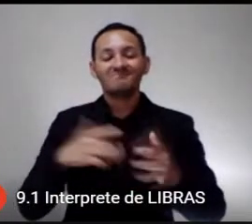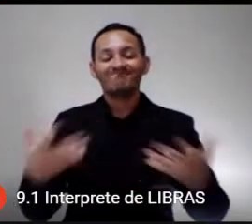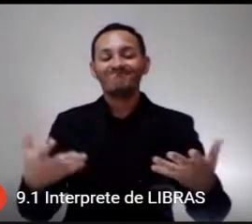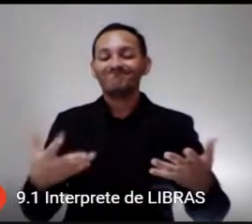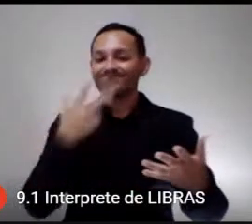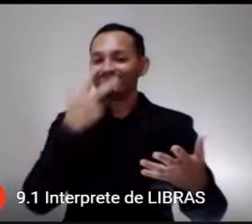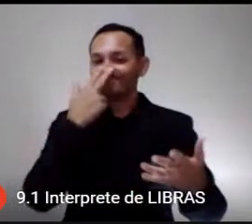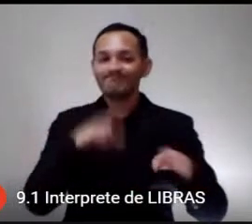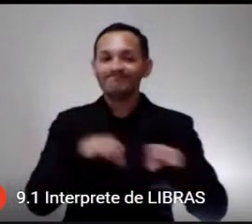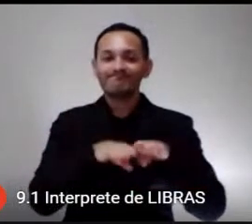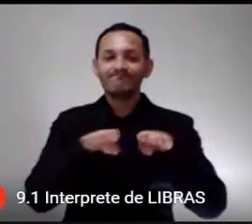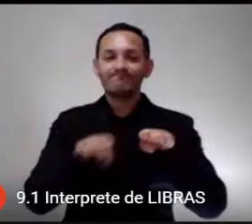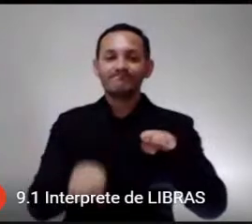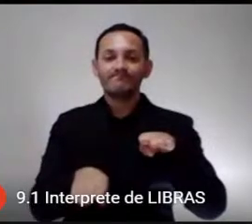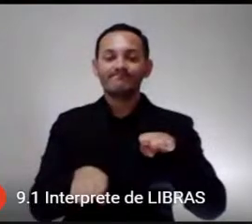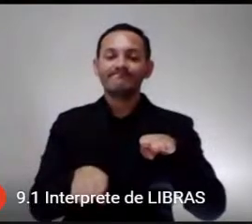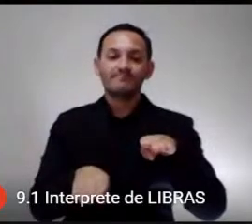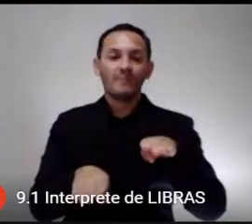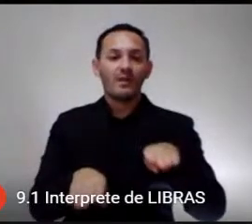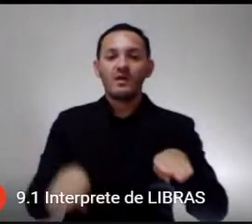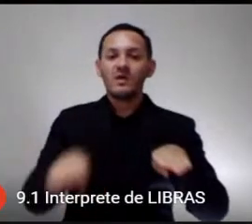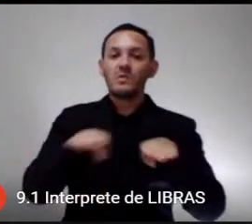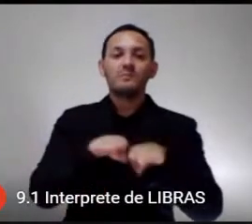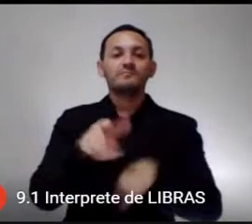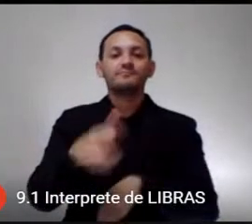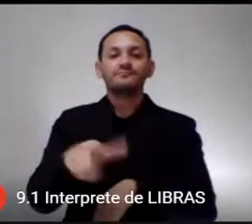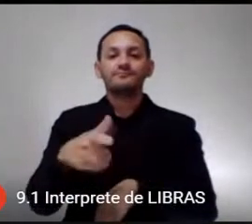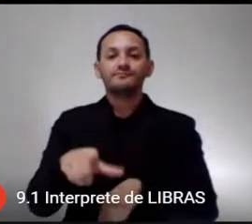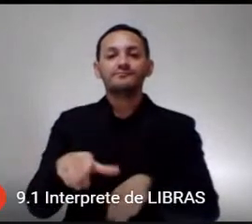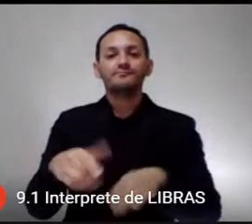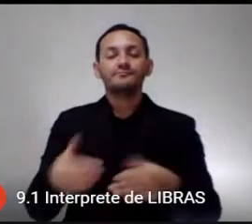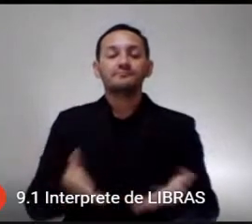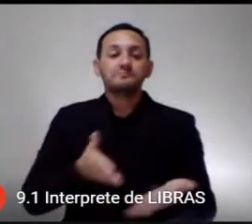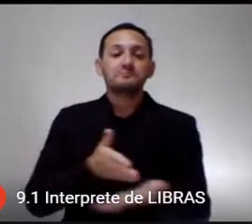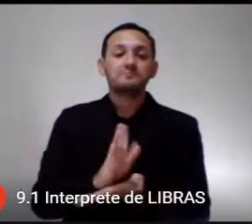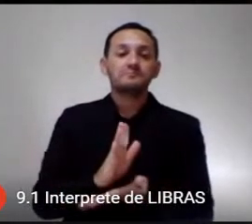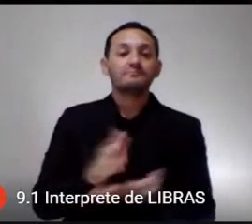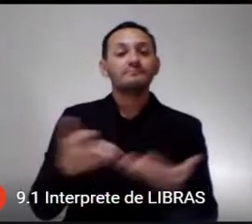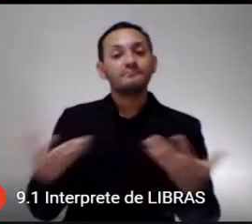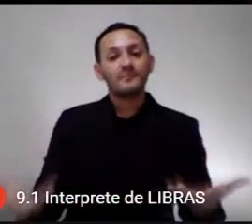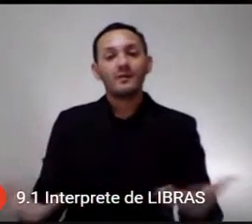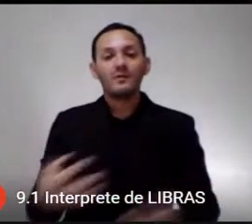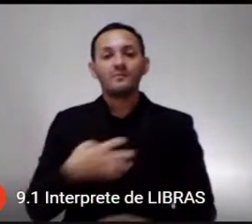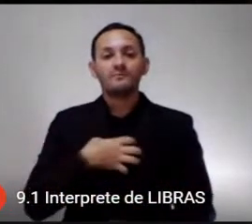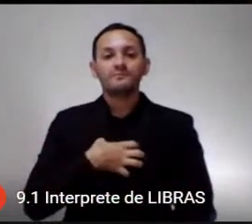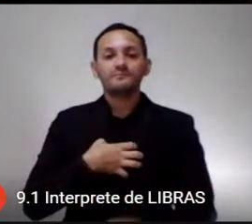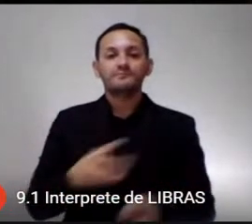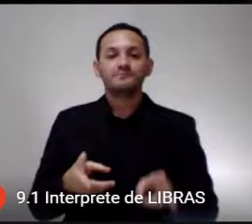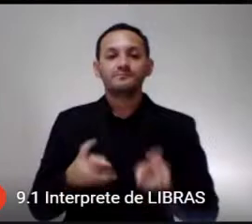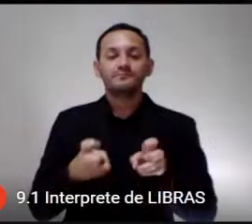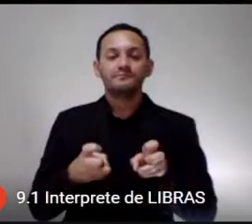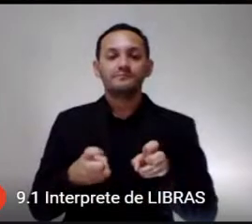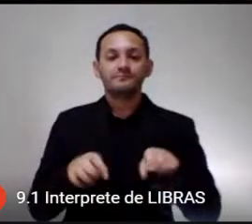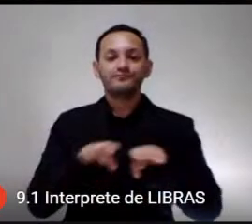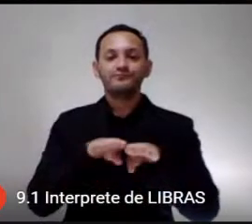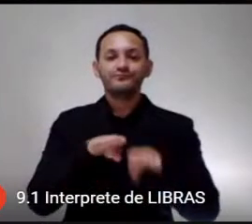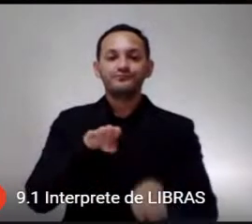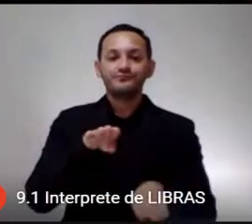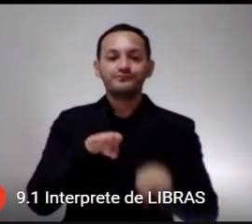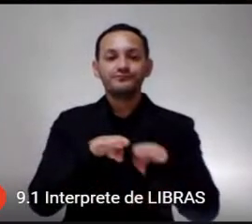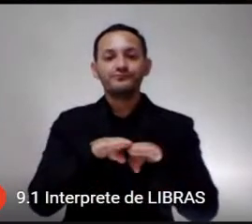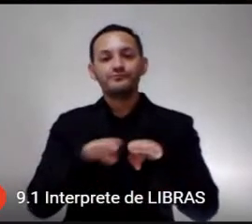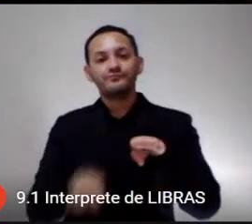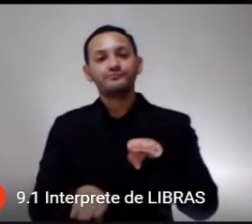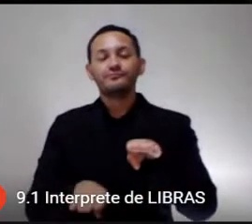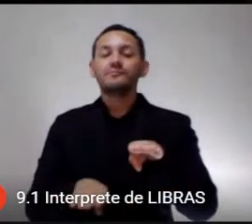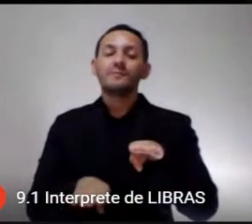ao eleitor para recorrer do indeferimento. No meu sentir, esse tratamento desigual entre as partes fere